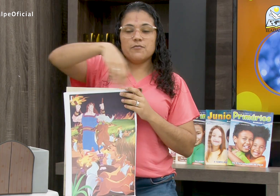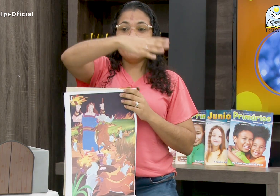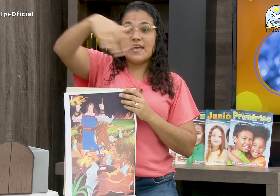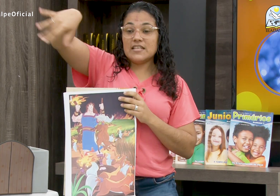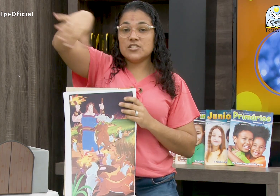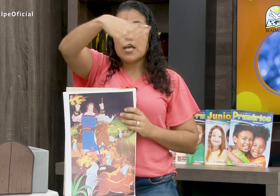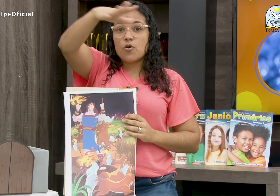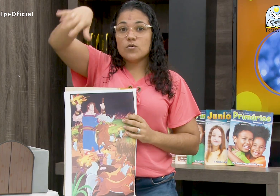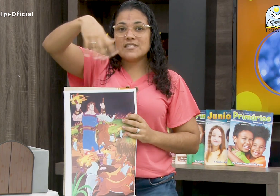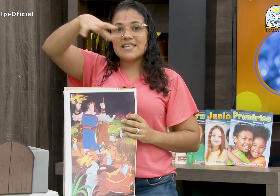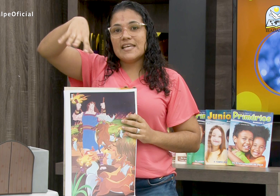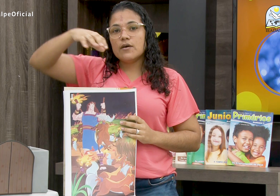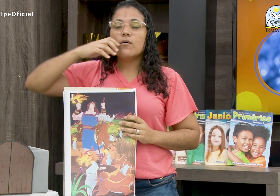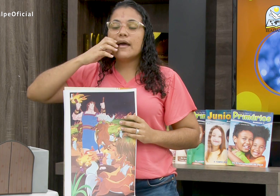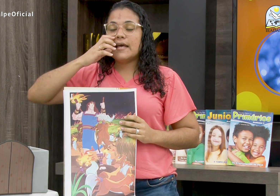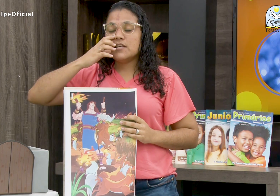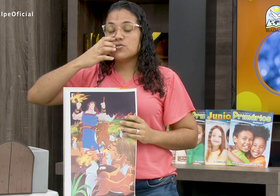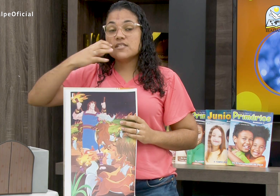Então